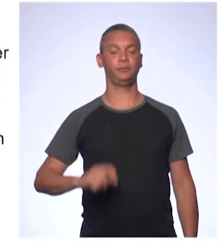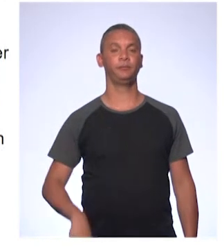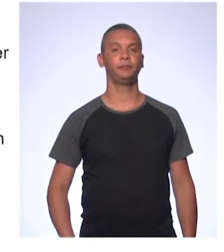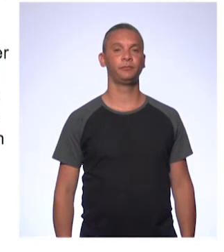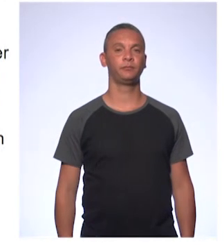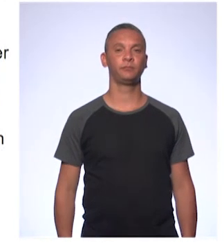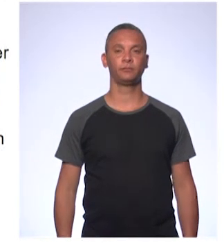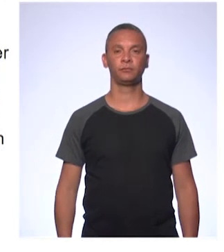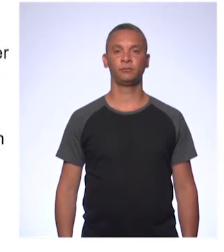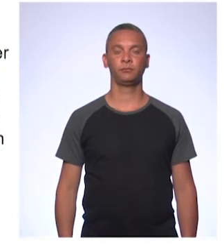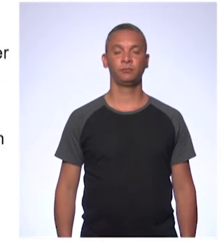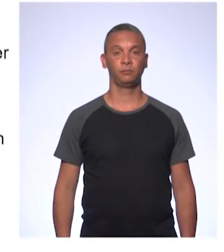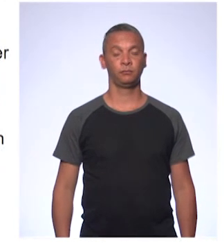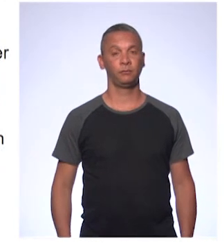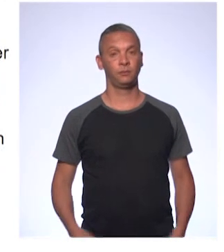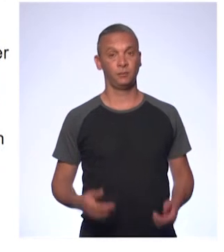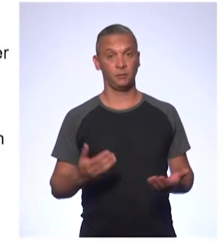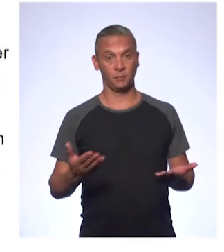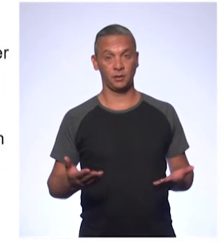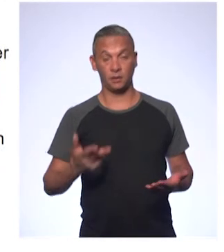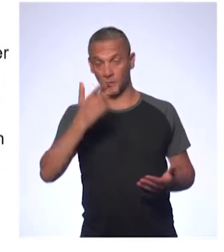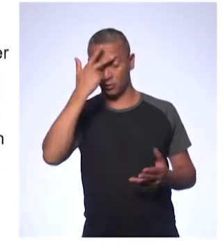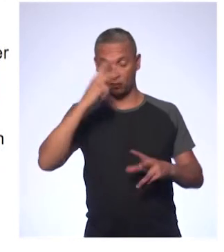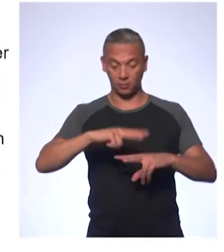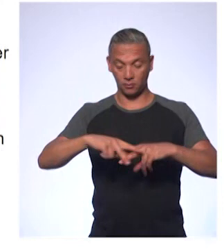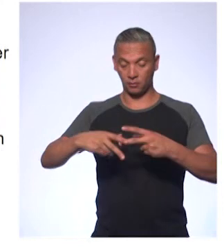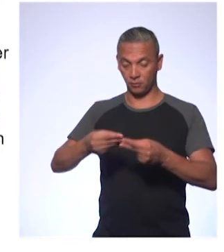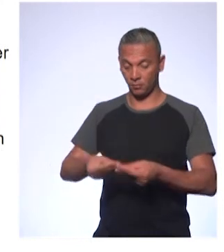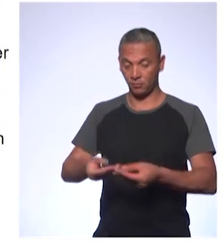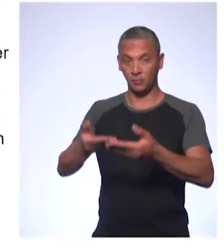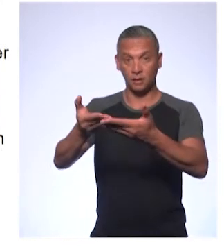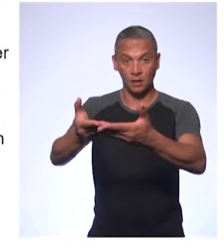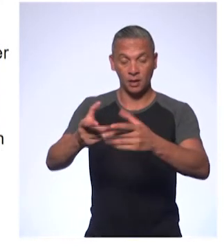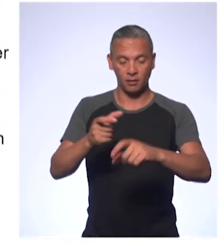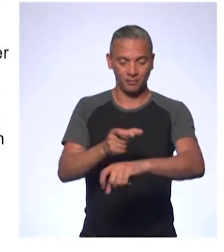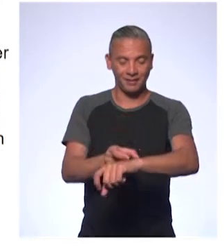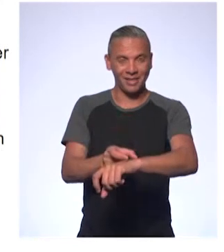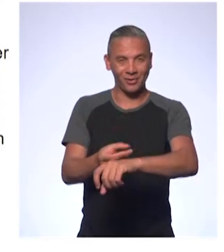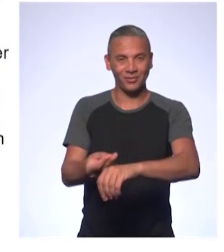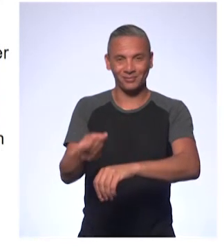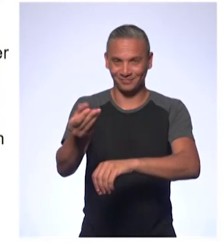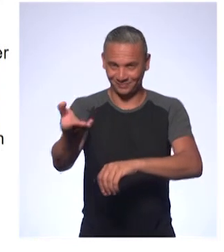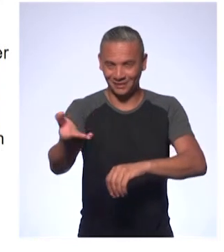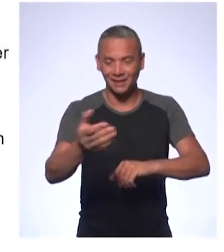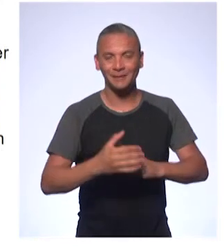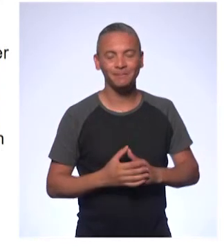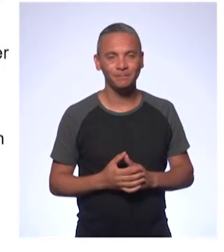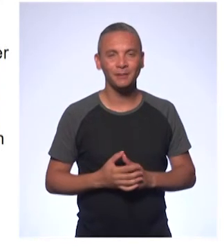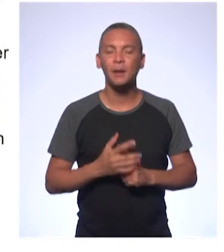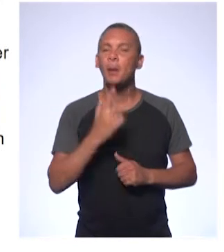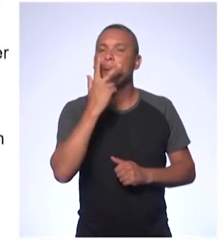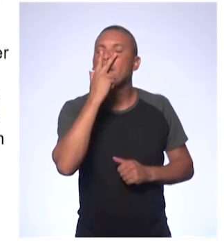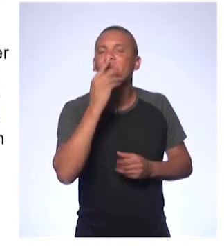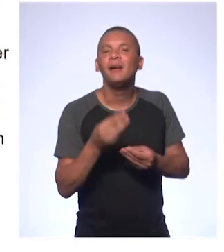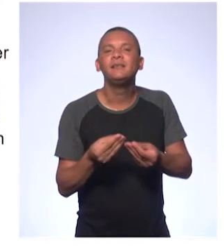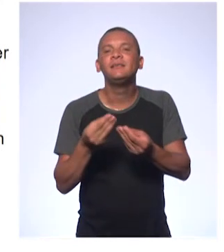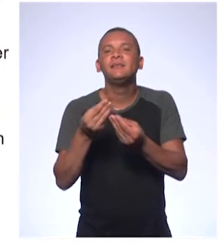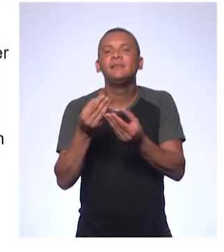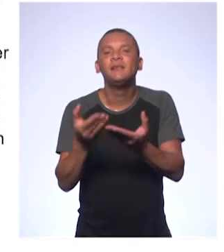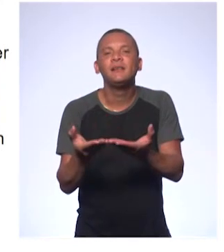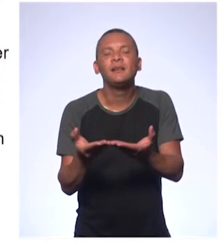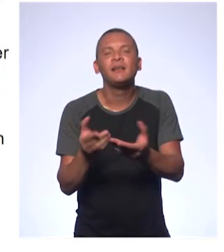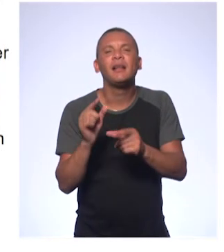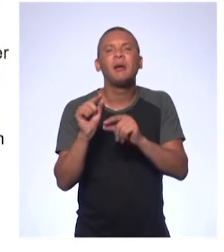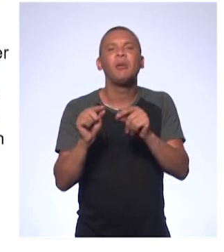infierno. Isto é, quando te presenteiam um relógio, te presenteiam um pequeno